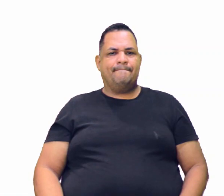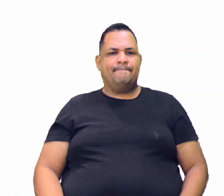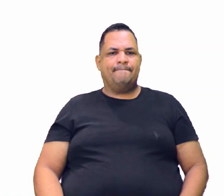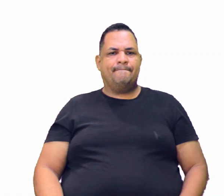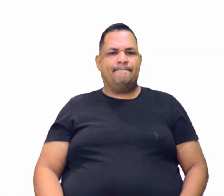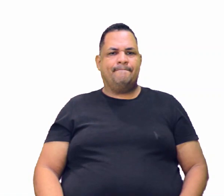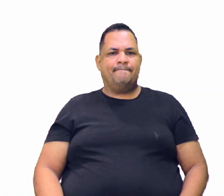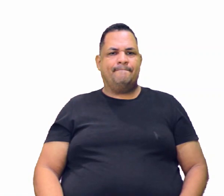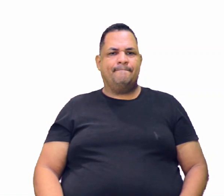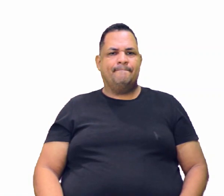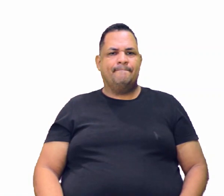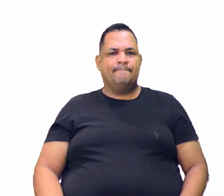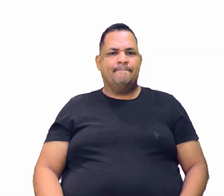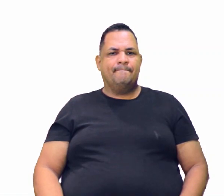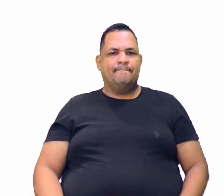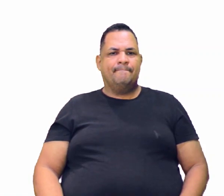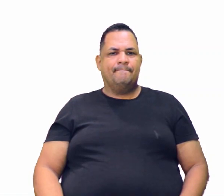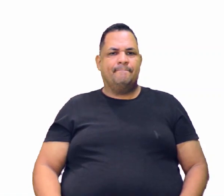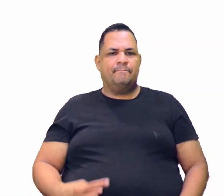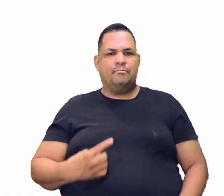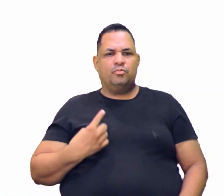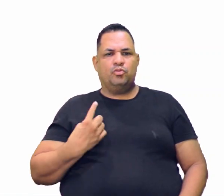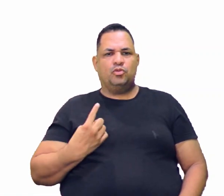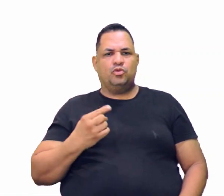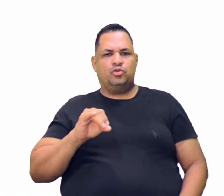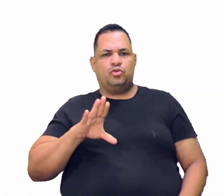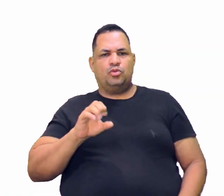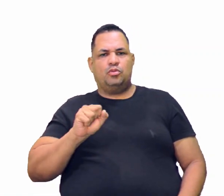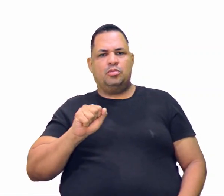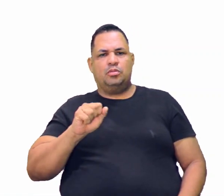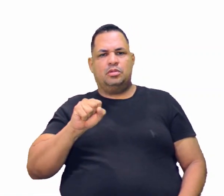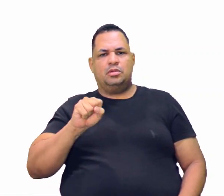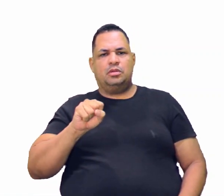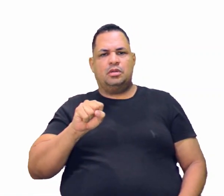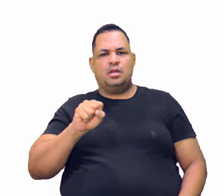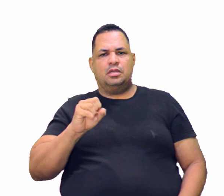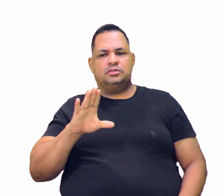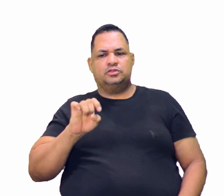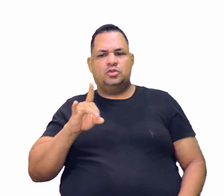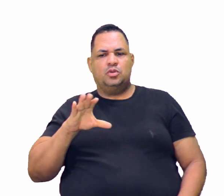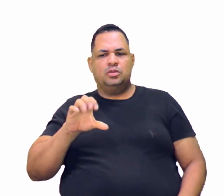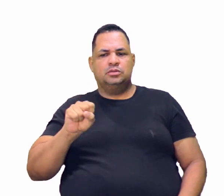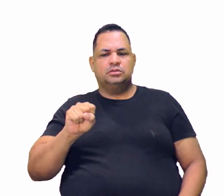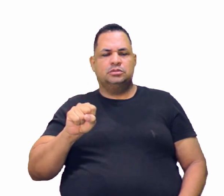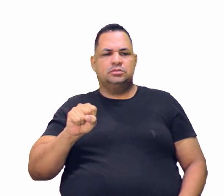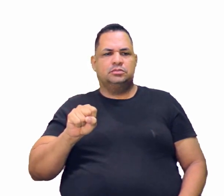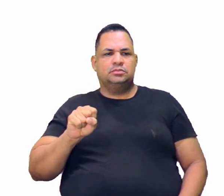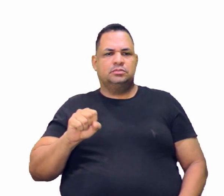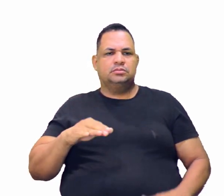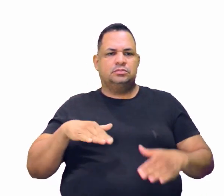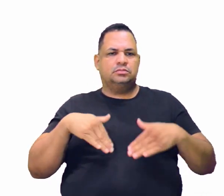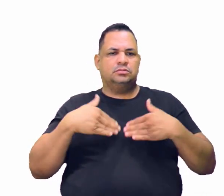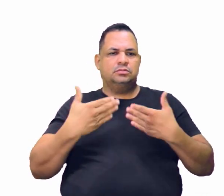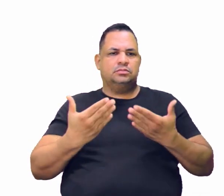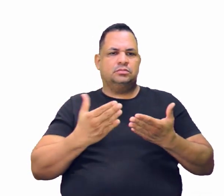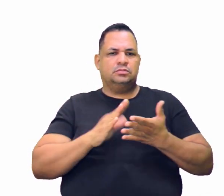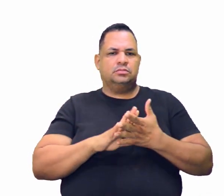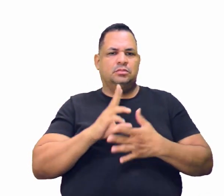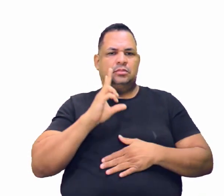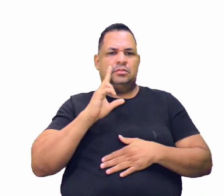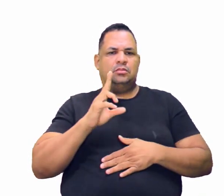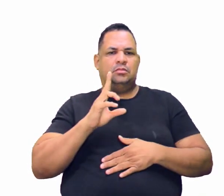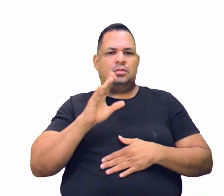Agora só a sós. O que nós temos aqui? Quando só